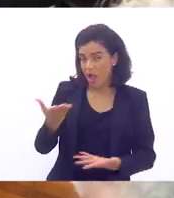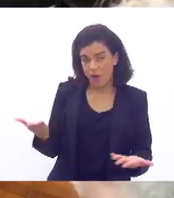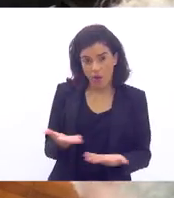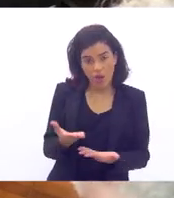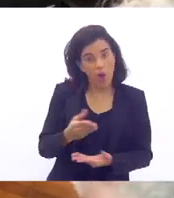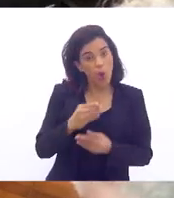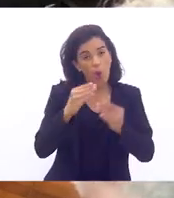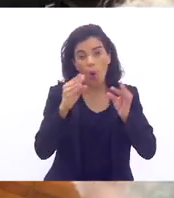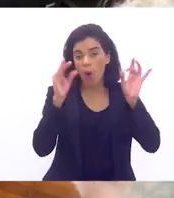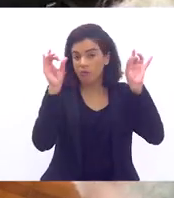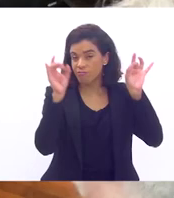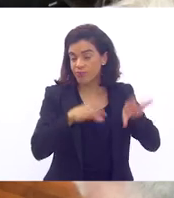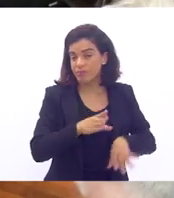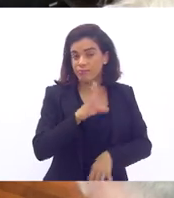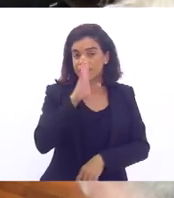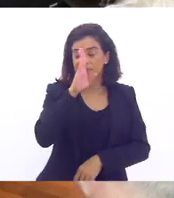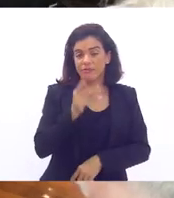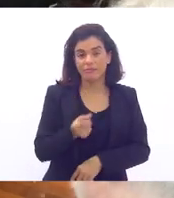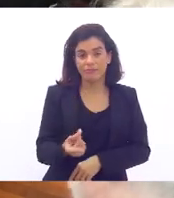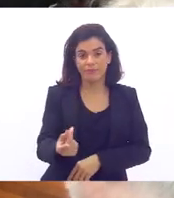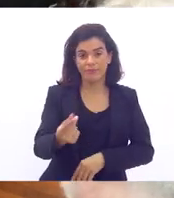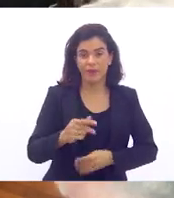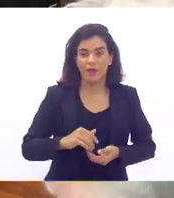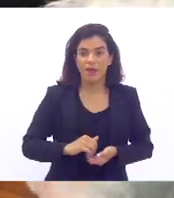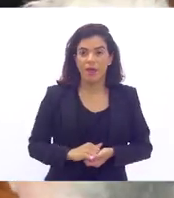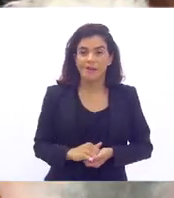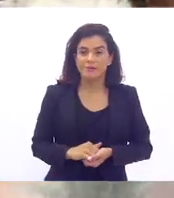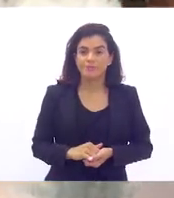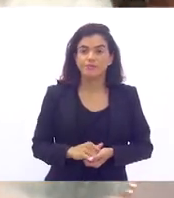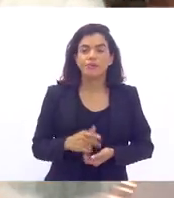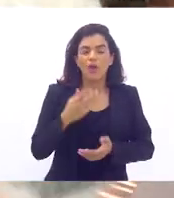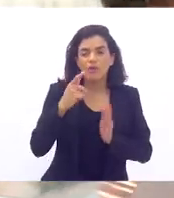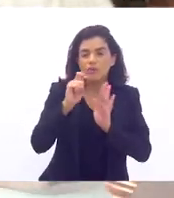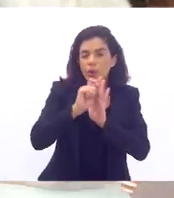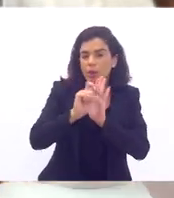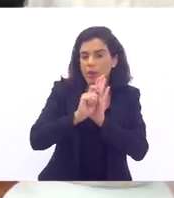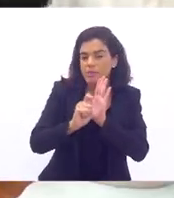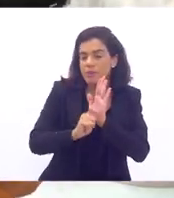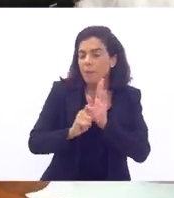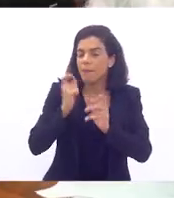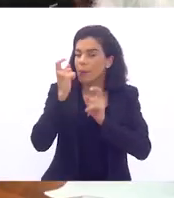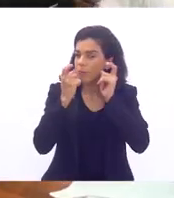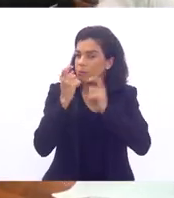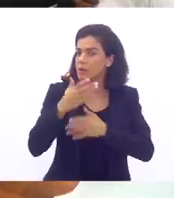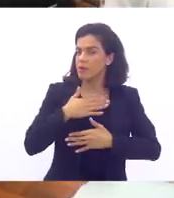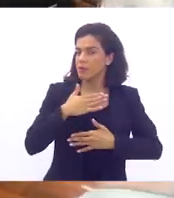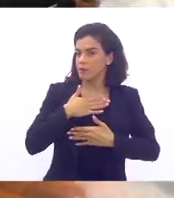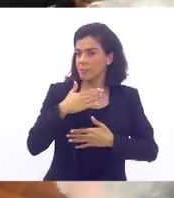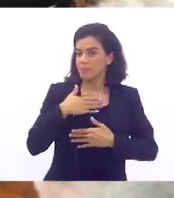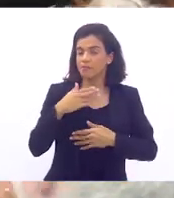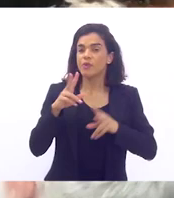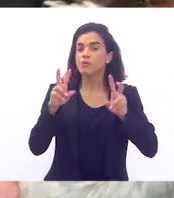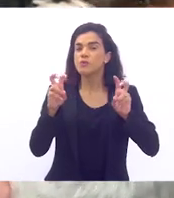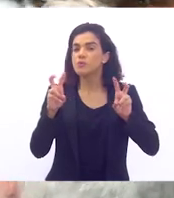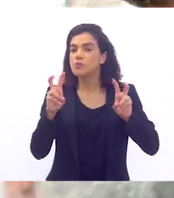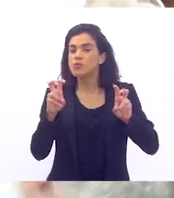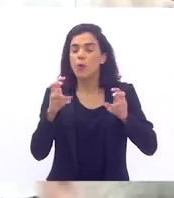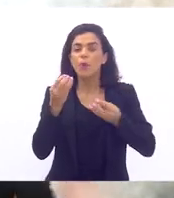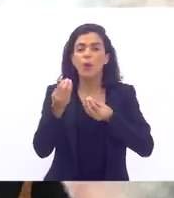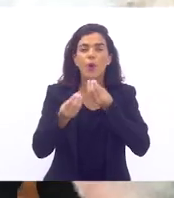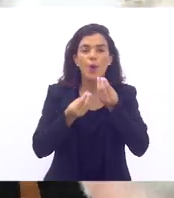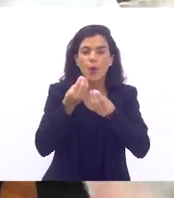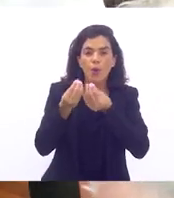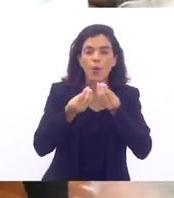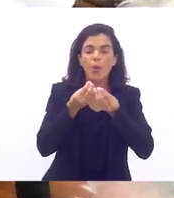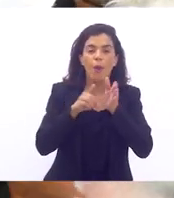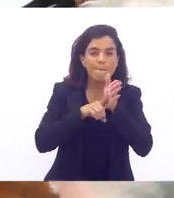sempre e fiz algumas anotações que me preocupam como por exemplo a questão do mapeamento genético